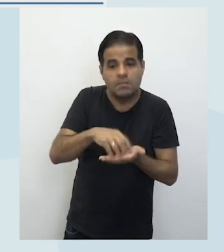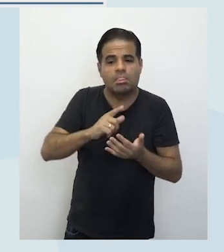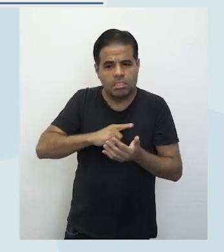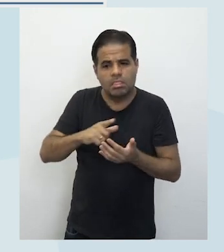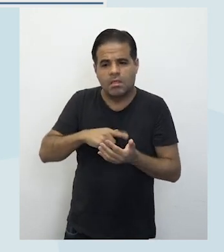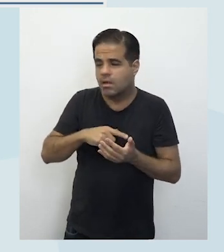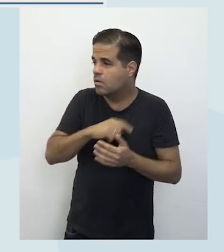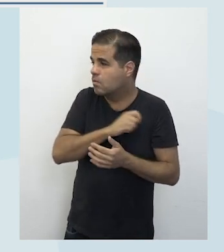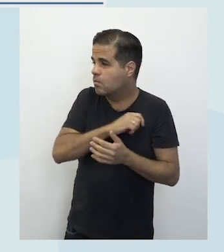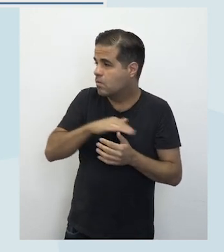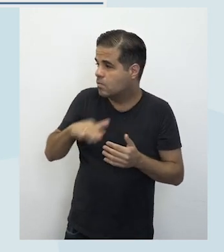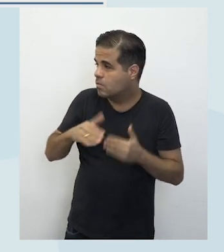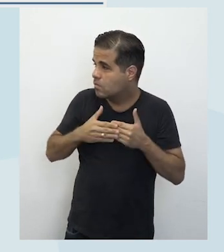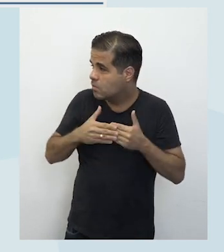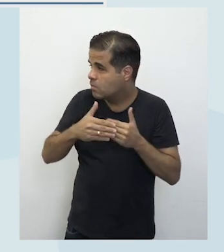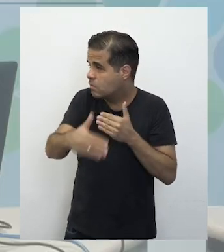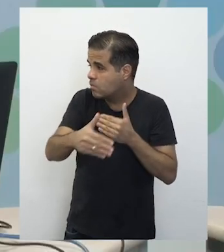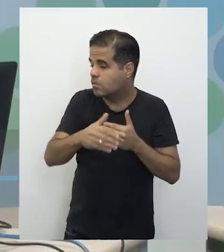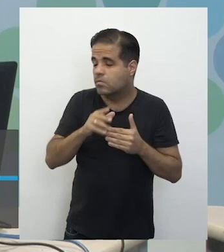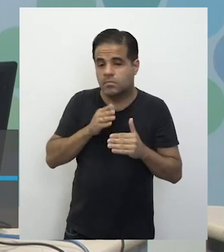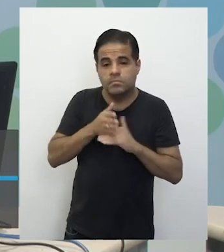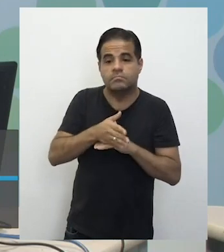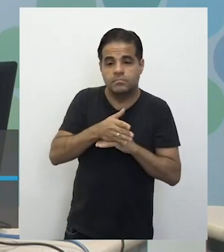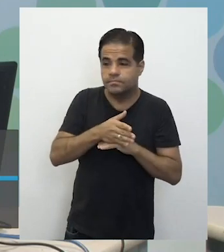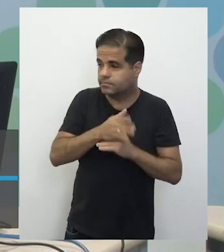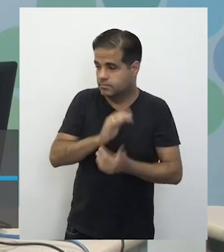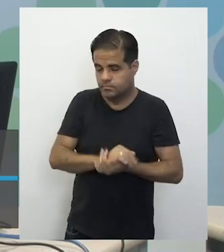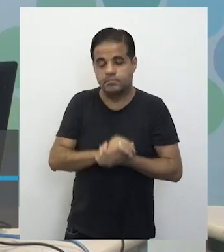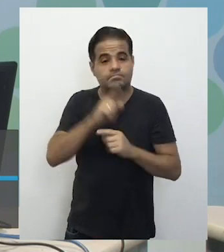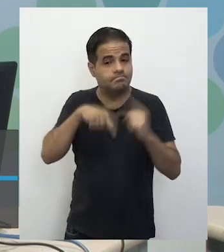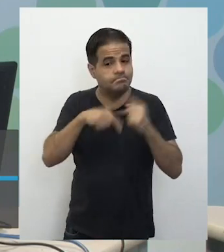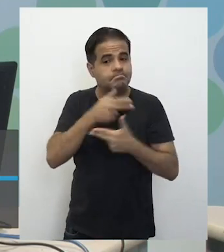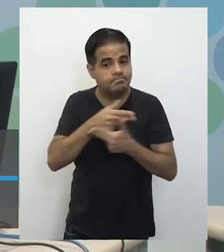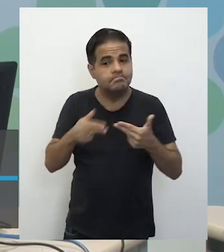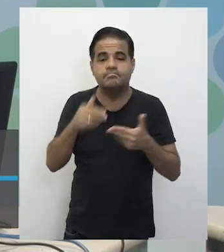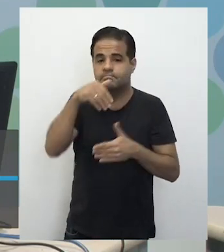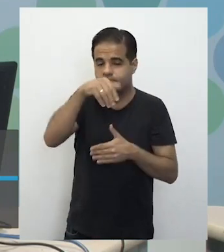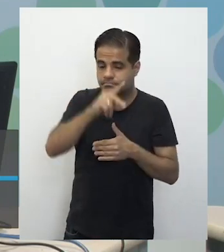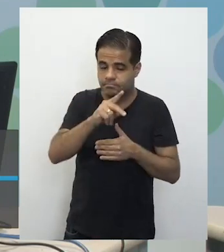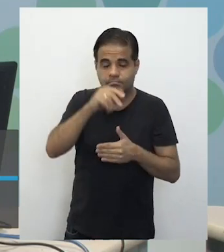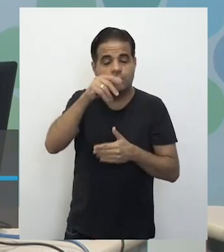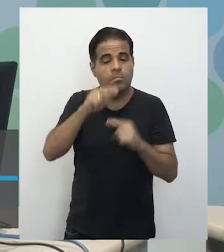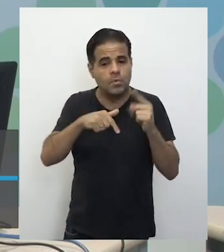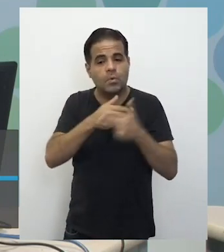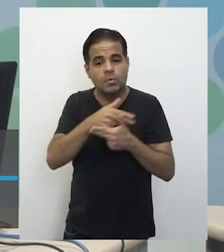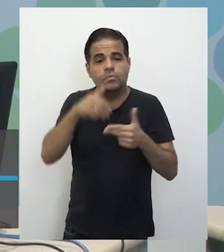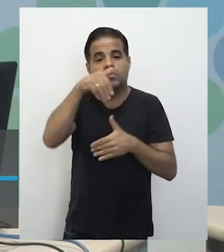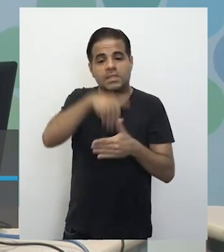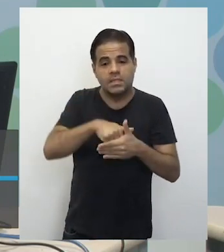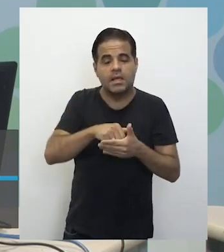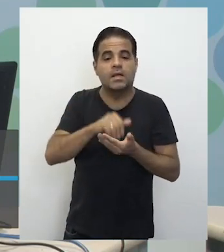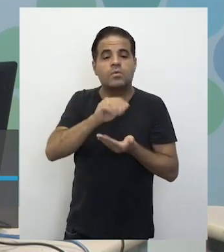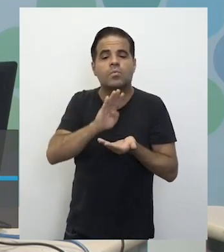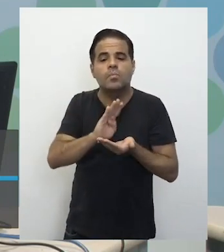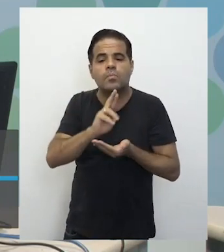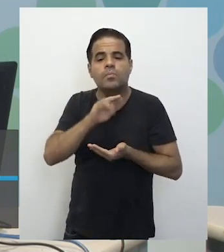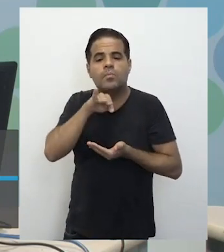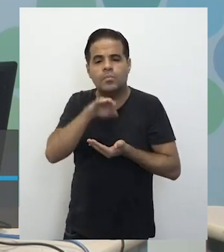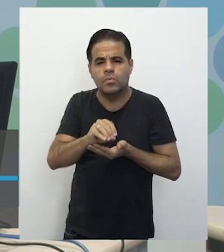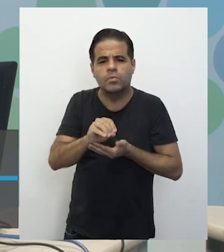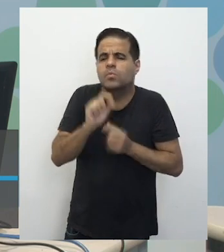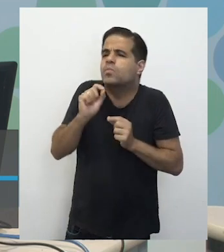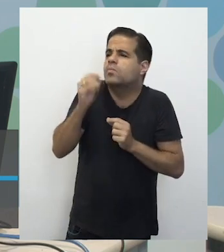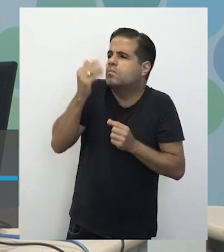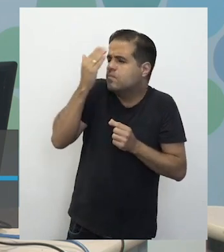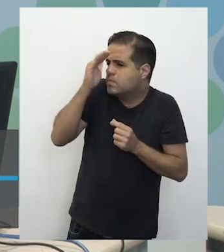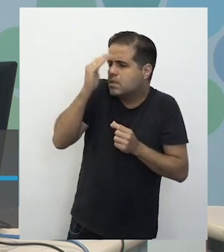aluno falando, meu Deus, o que será que é PIB? Produto Interno Bruto, né? E nós vamos entender um pouquinho mais o que é o PIB,